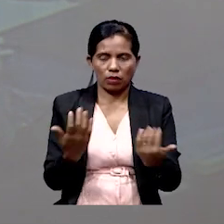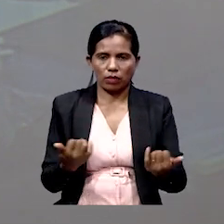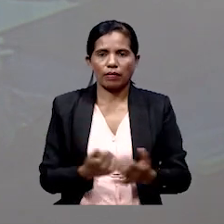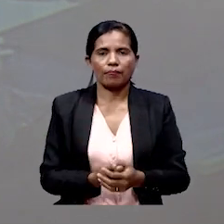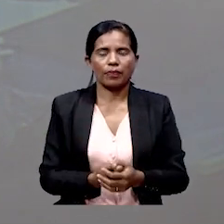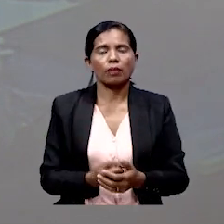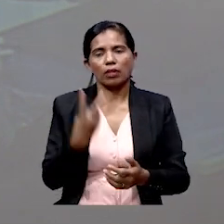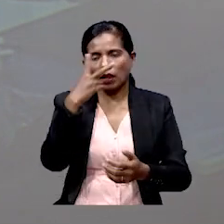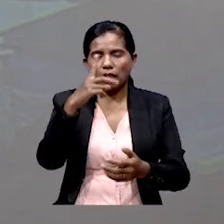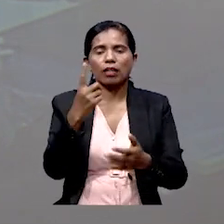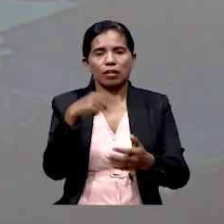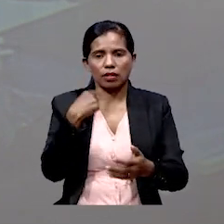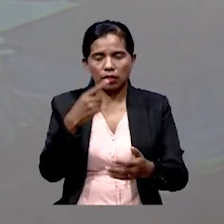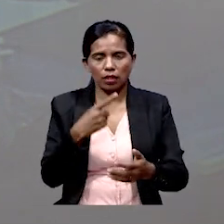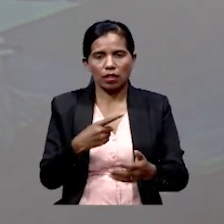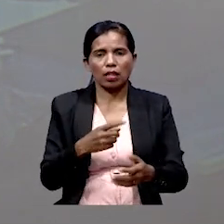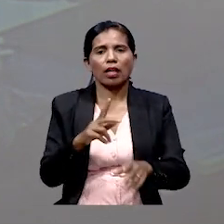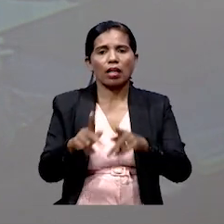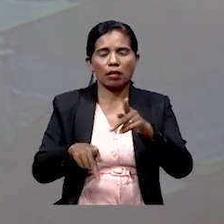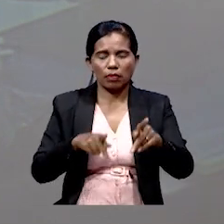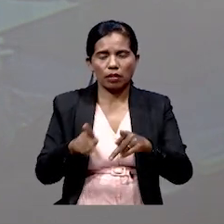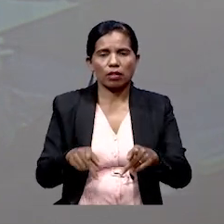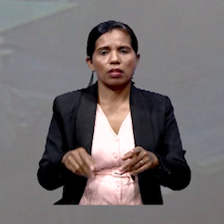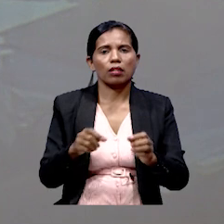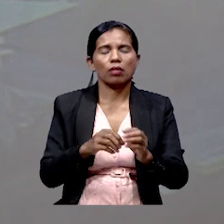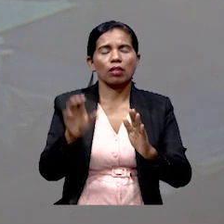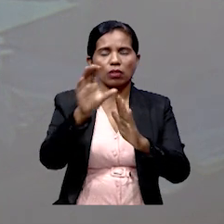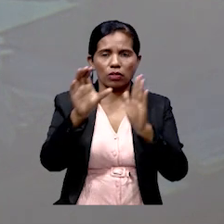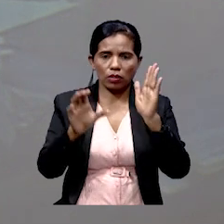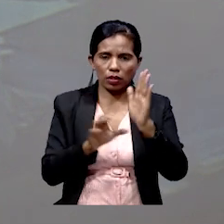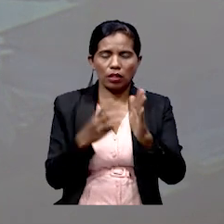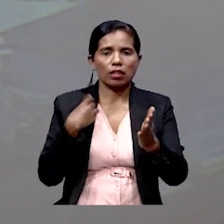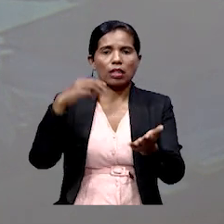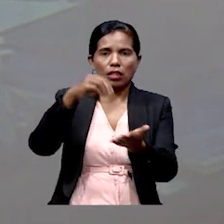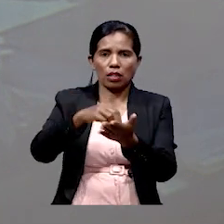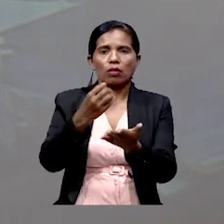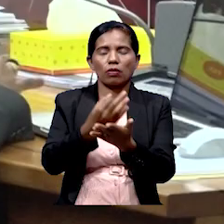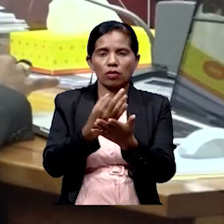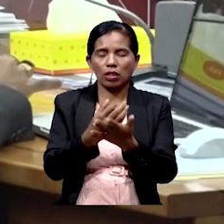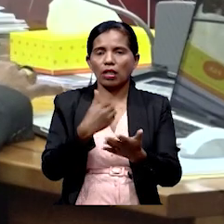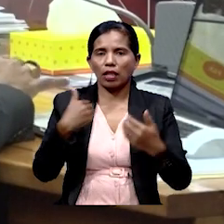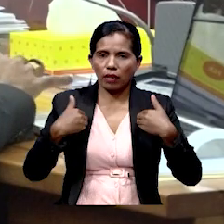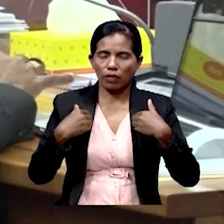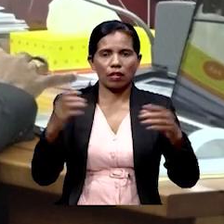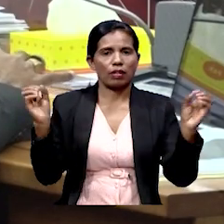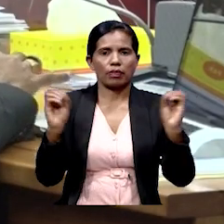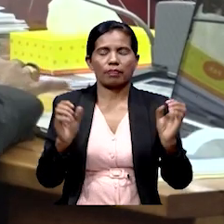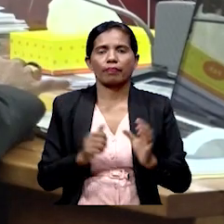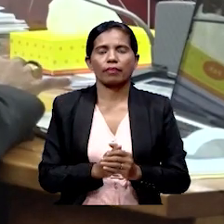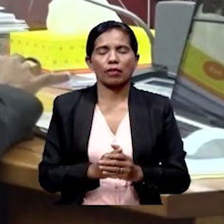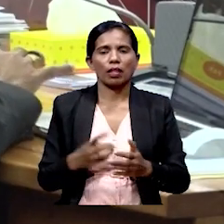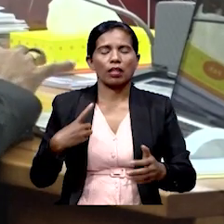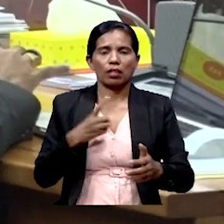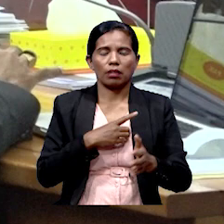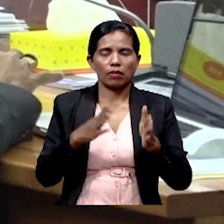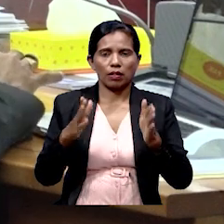se produtividade instituição sir na bema kita tau osa na ba iha kala iha. Deputado PLP